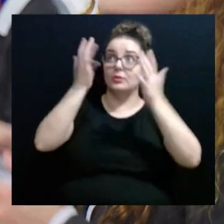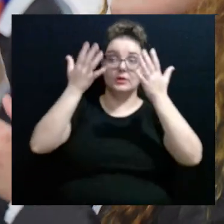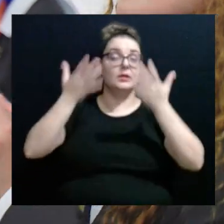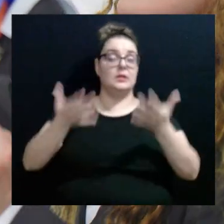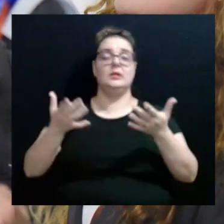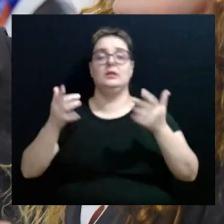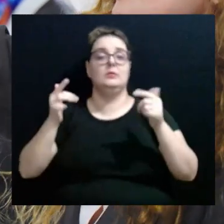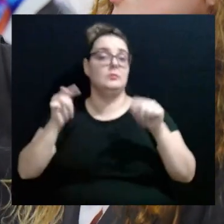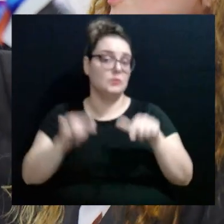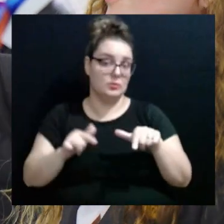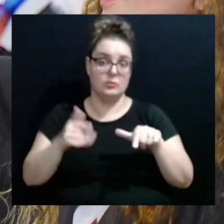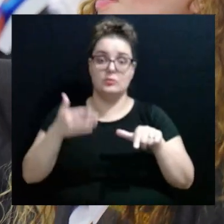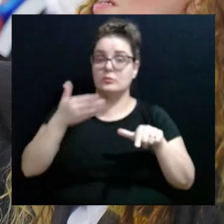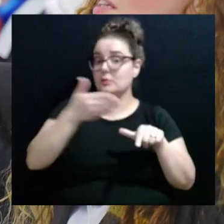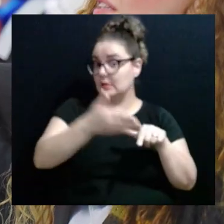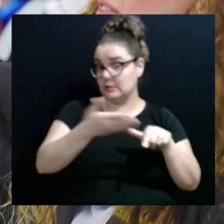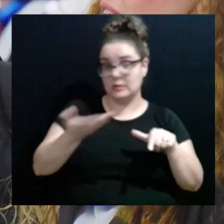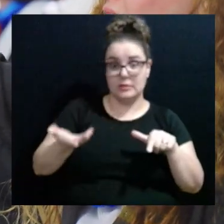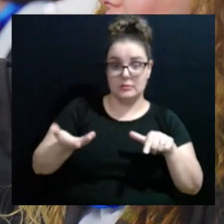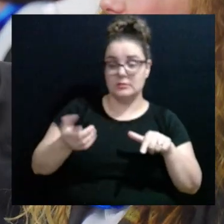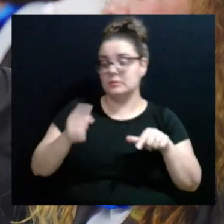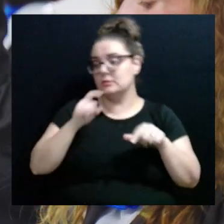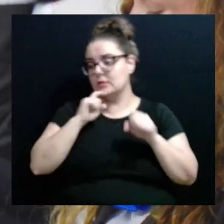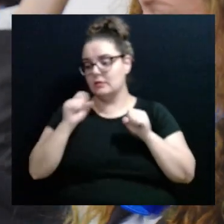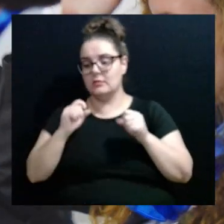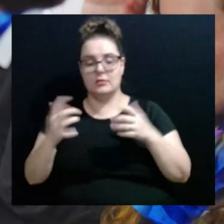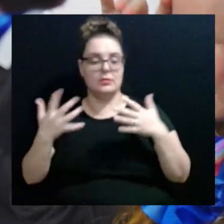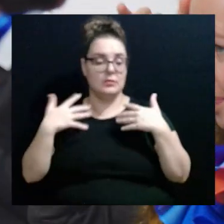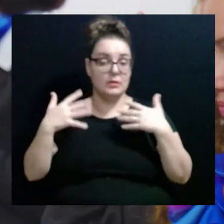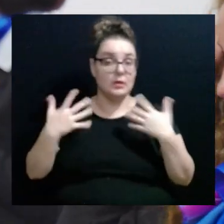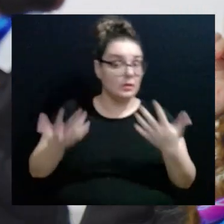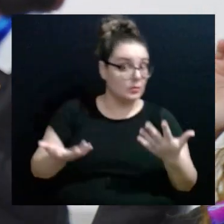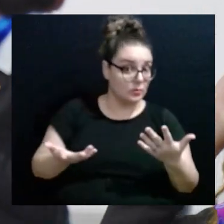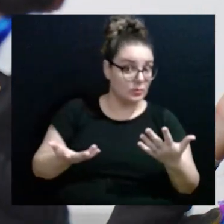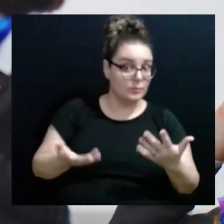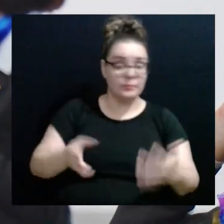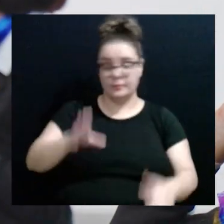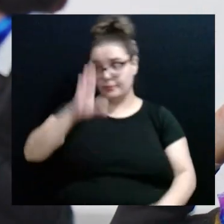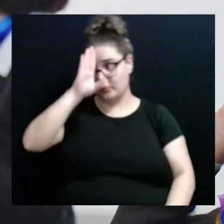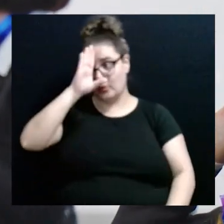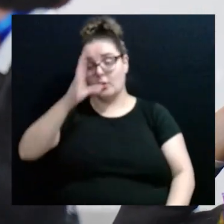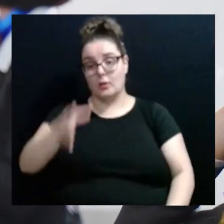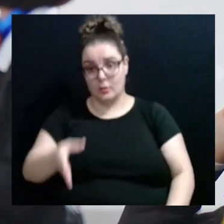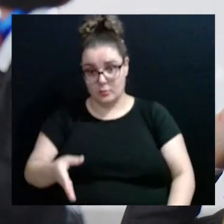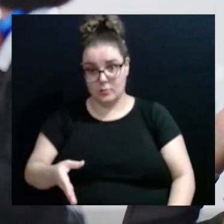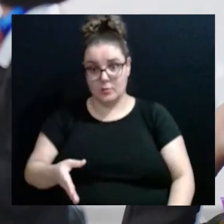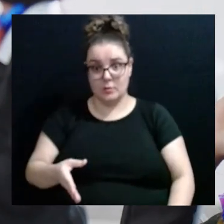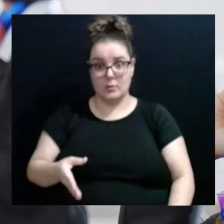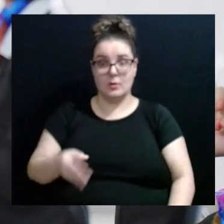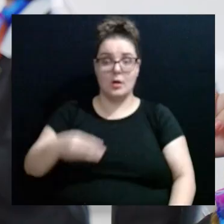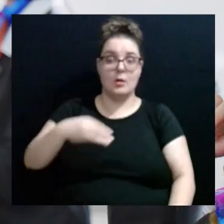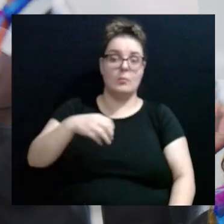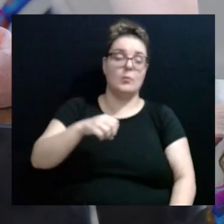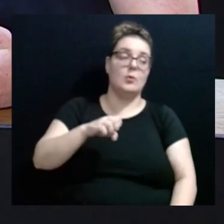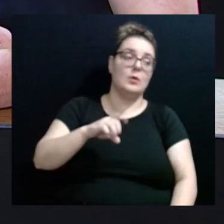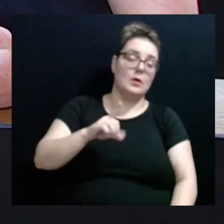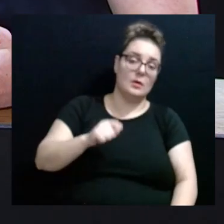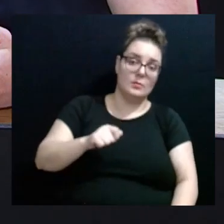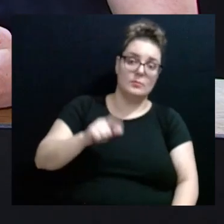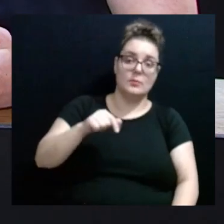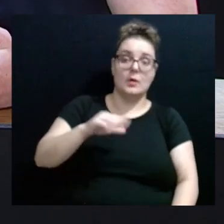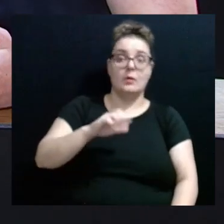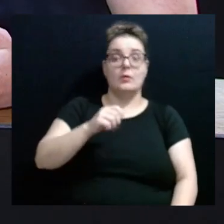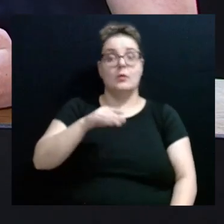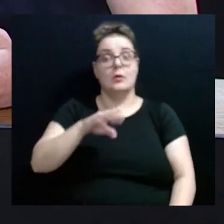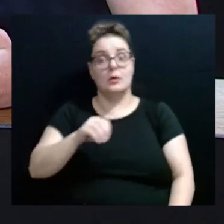estar o clima da onde você está indo, se está frio, se está calor, e principalmente a